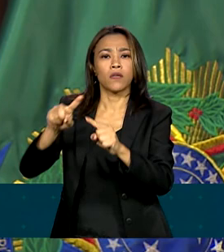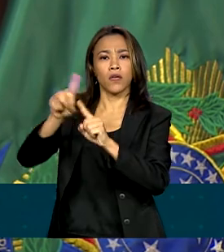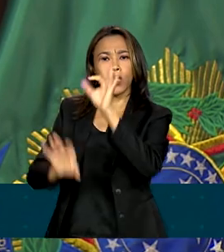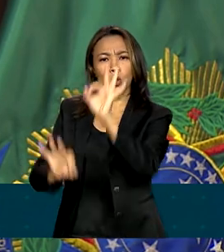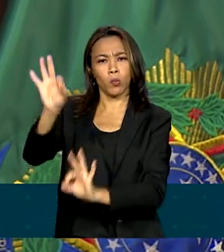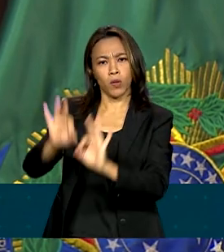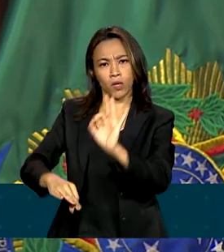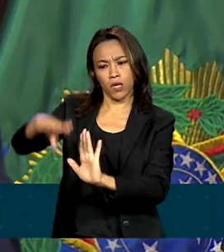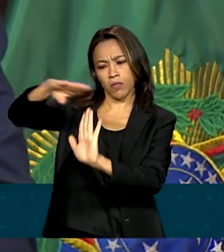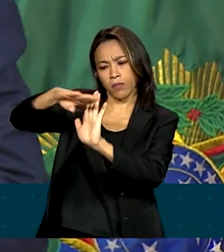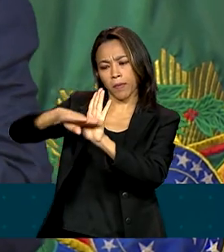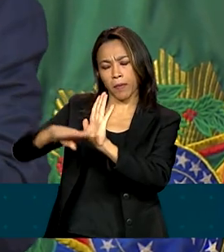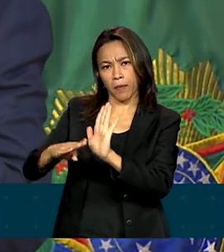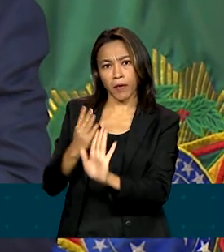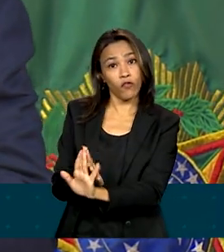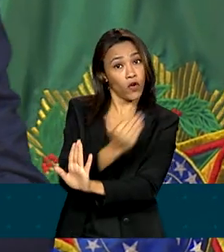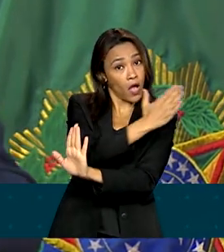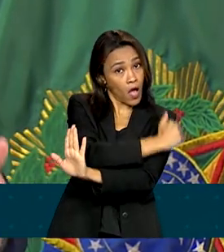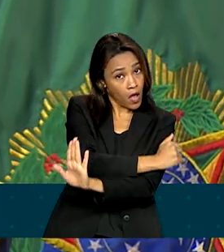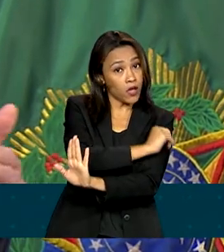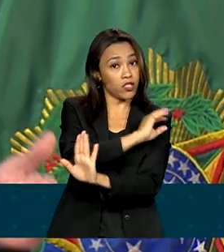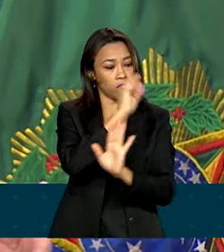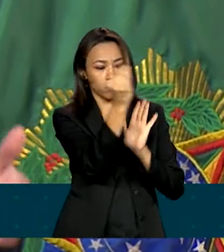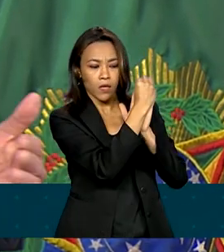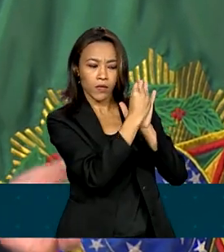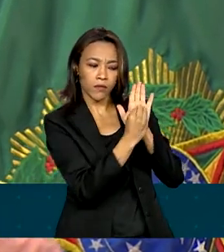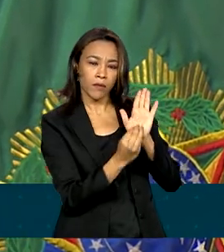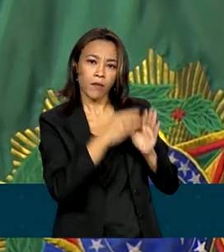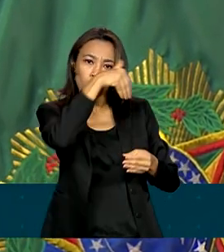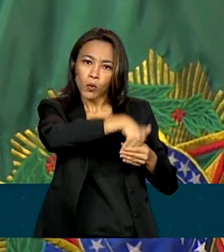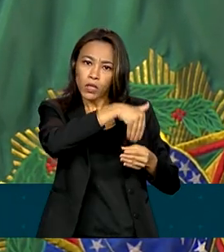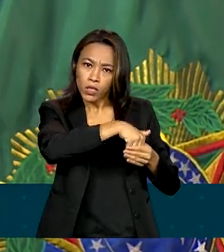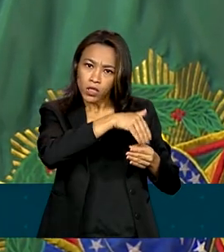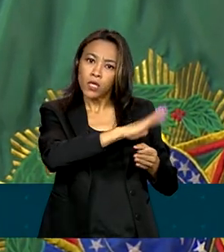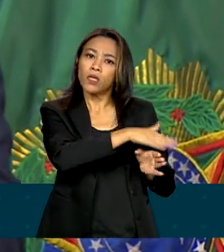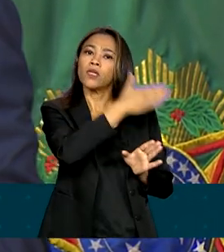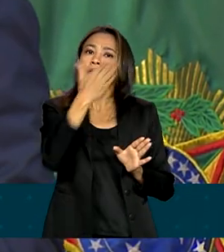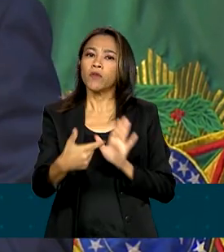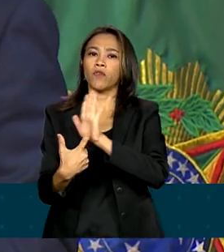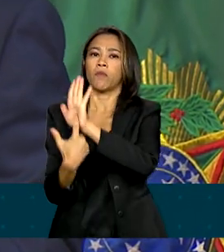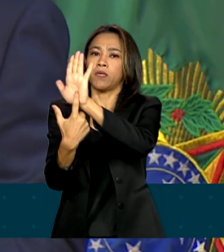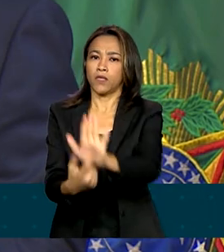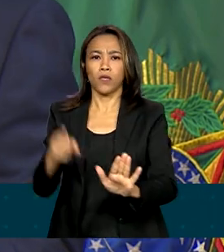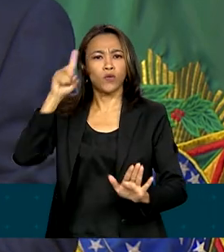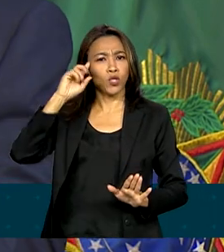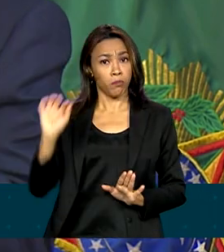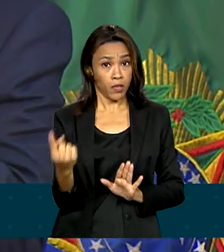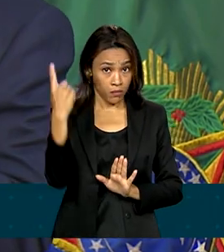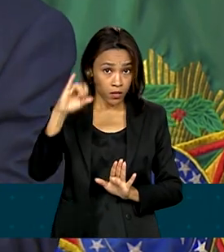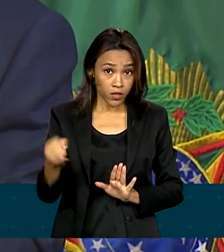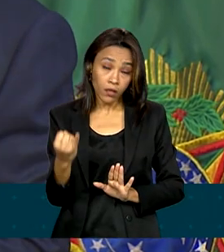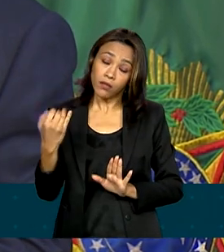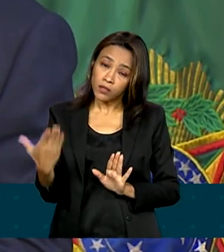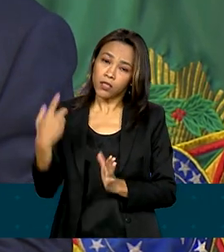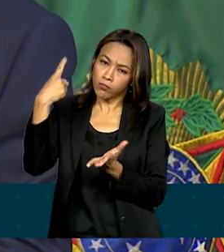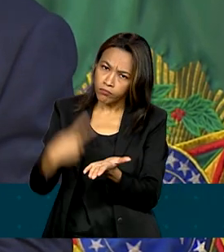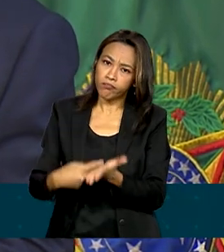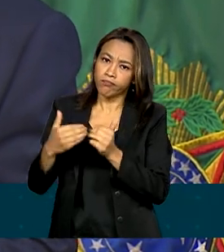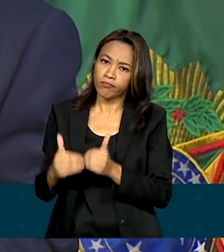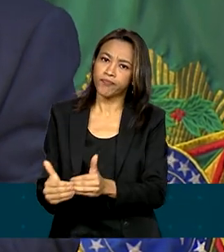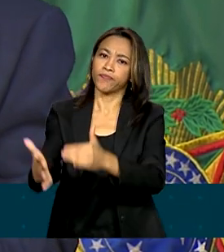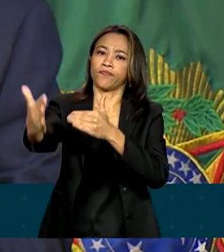campanha política e que vai ser apresentado ao Congresso Nacional no dia 1º seja cumprido. É isso que vai